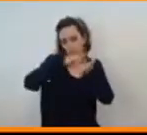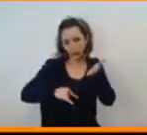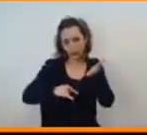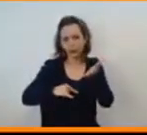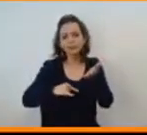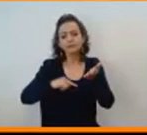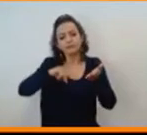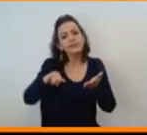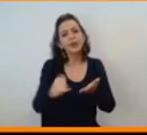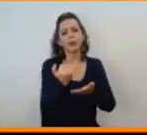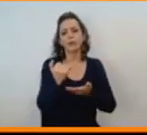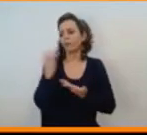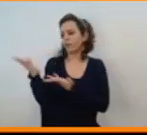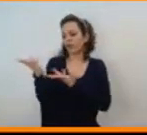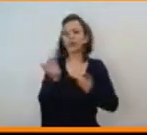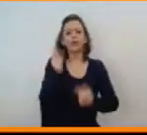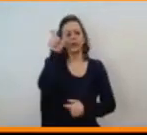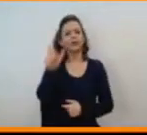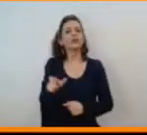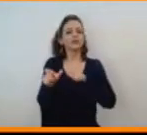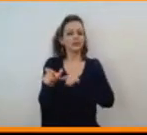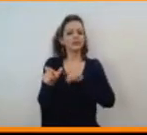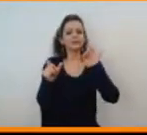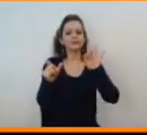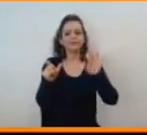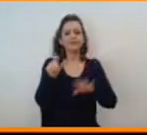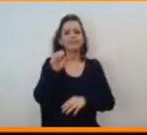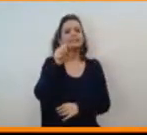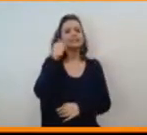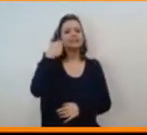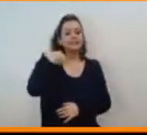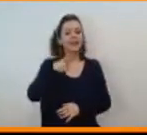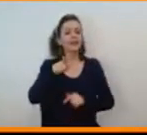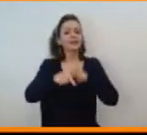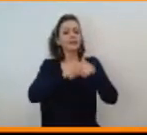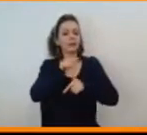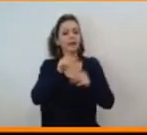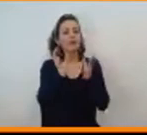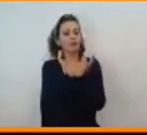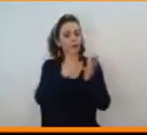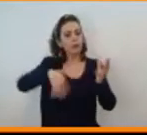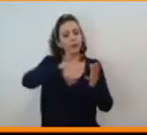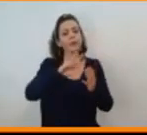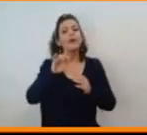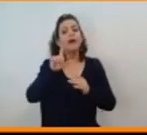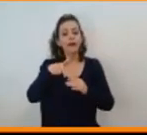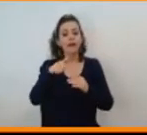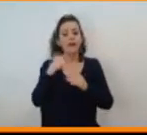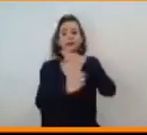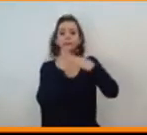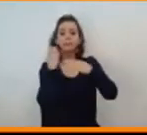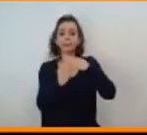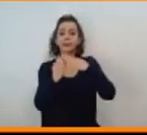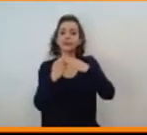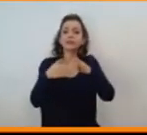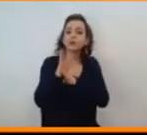nosso que é o Sam que trabalha no DVD a grupo que foi a consultoria que nos ajudou a modelar e a construir relato